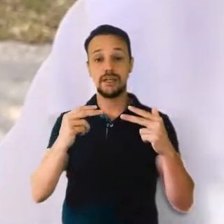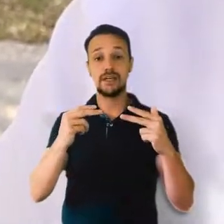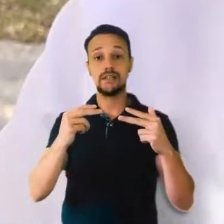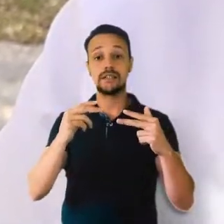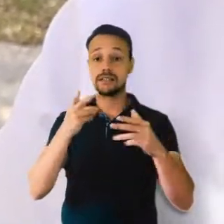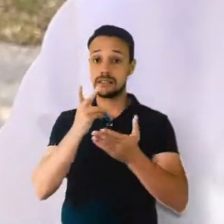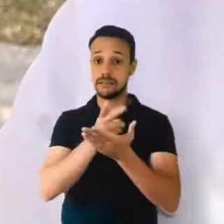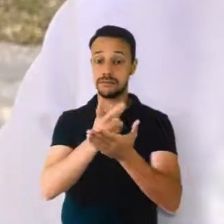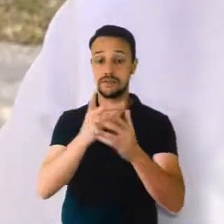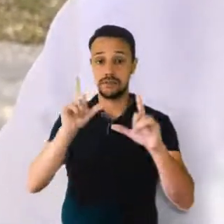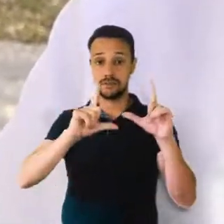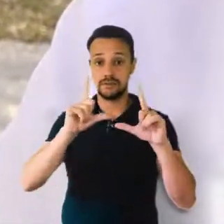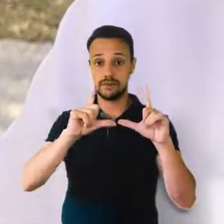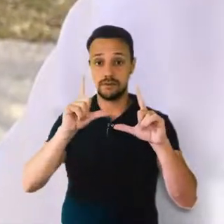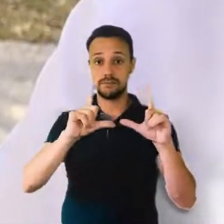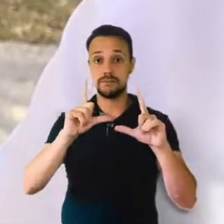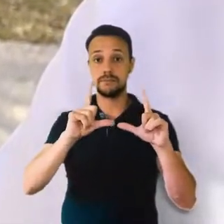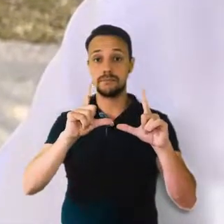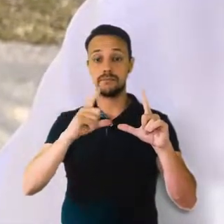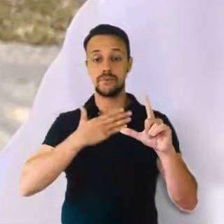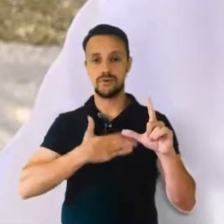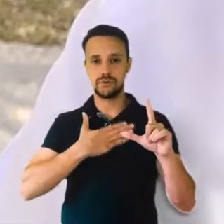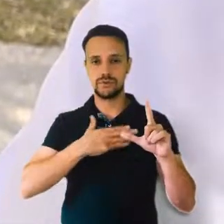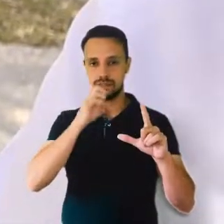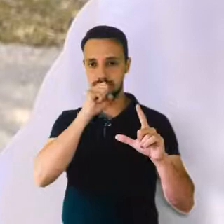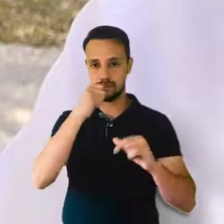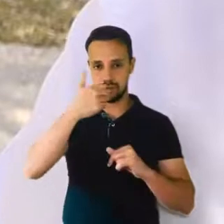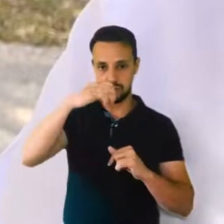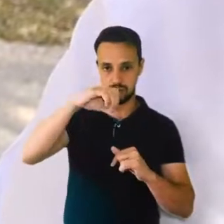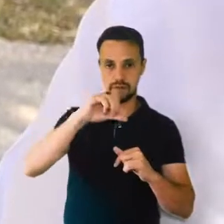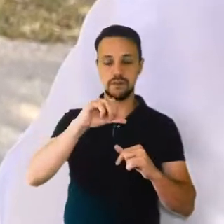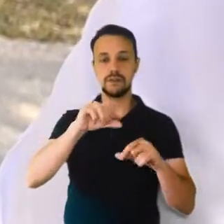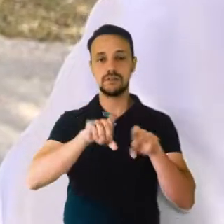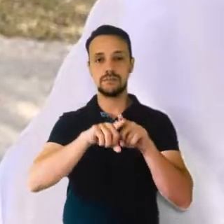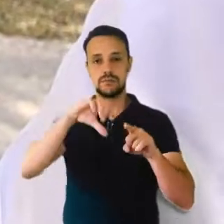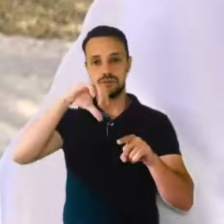sempre na TV Poços, aos sábados, às 19 horas e no